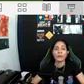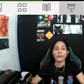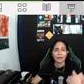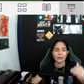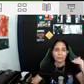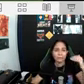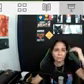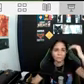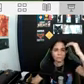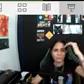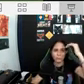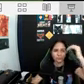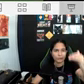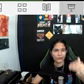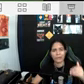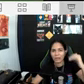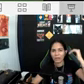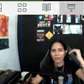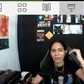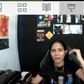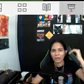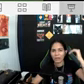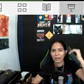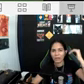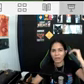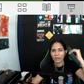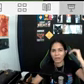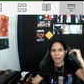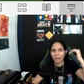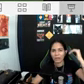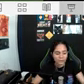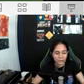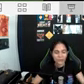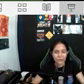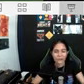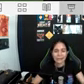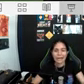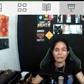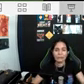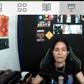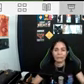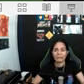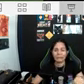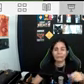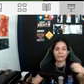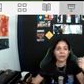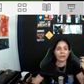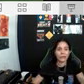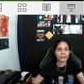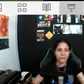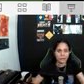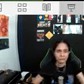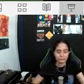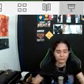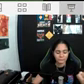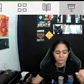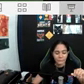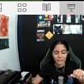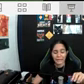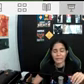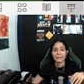devo criar um checklist, um protocolo ali de dados que eu preciso estar